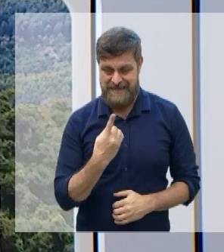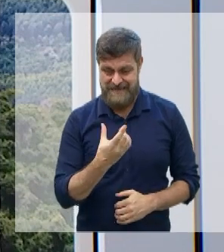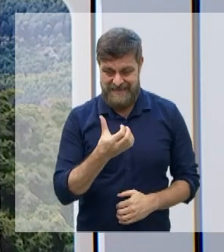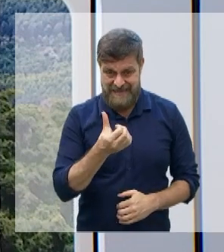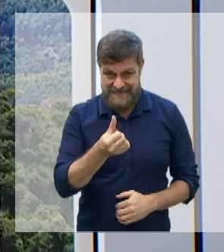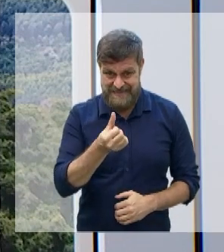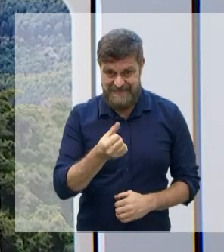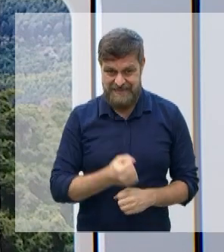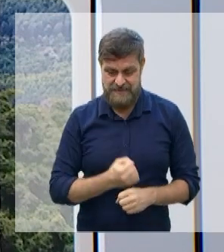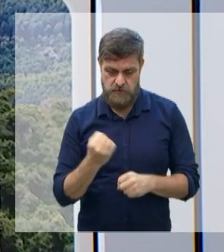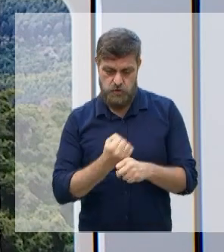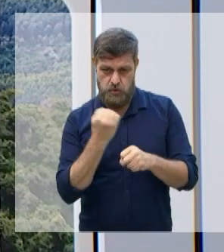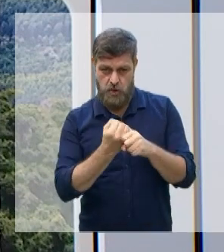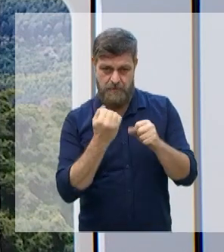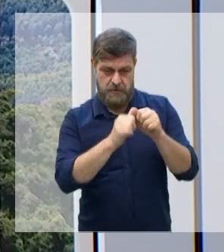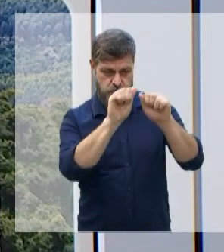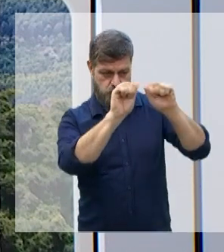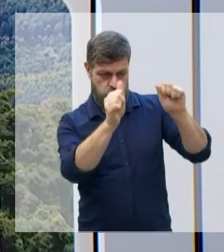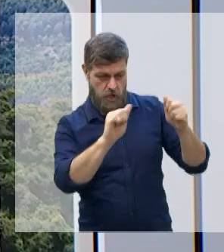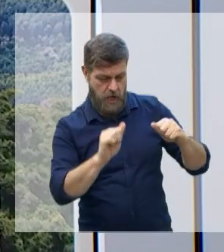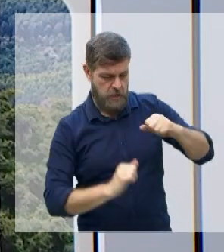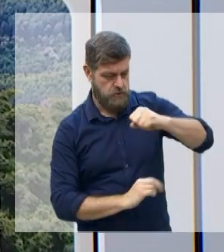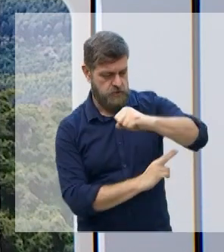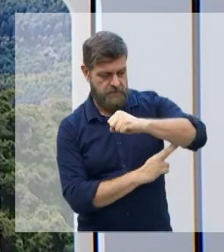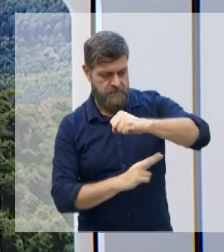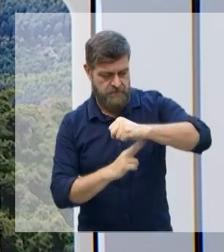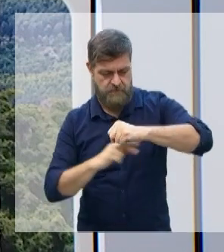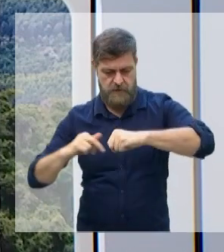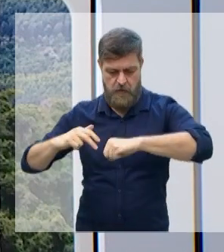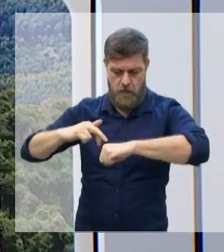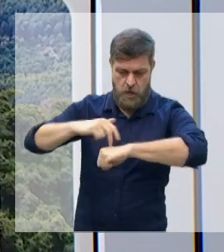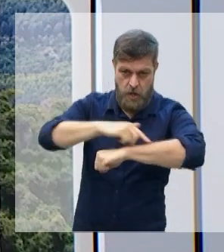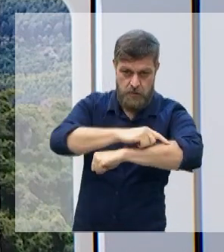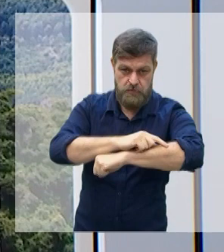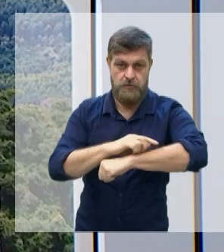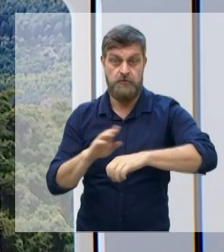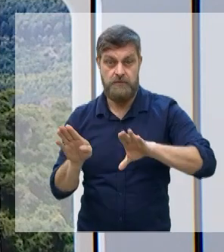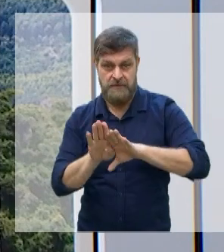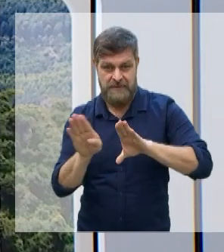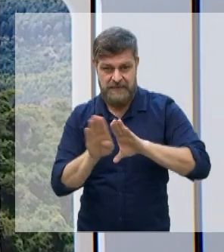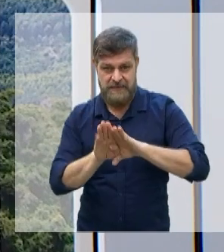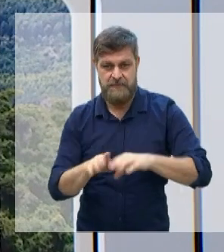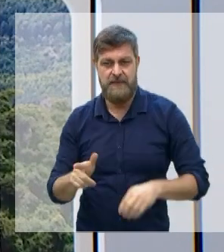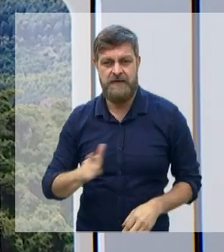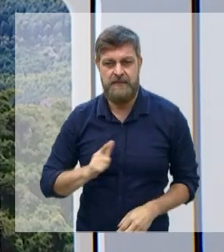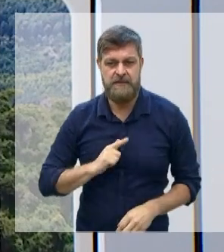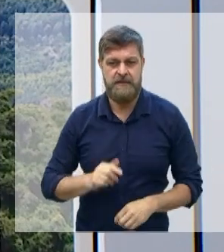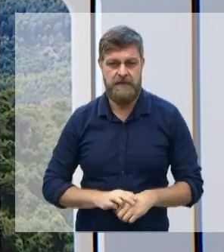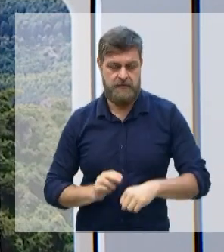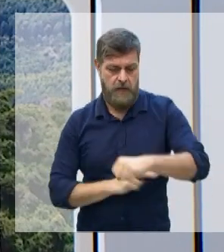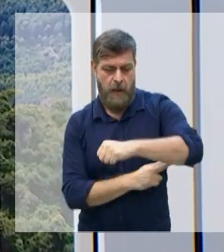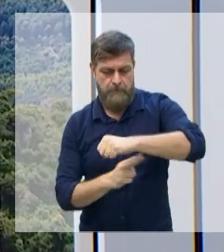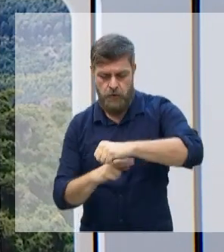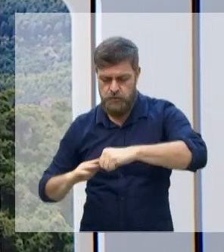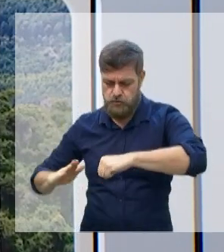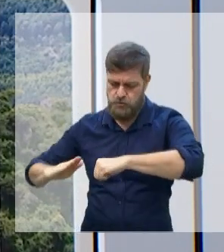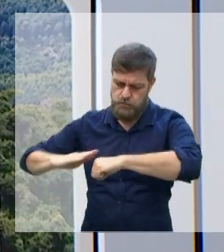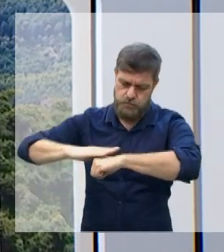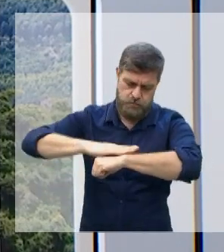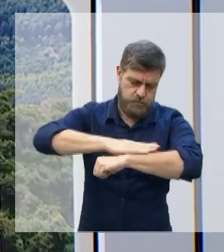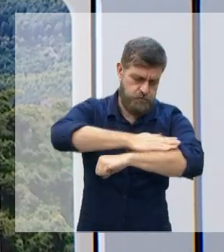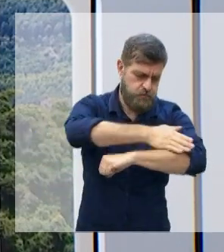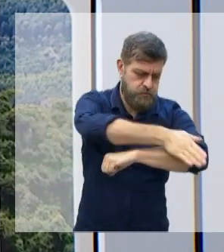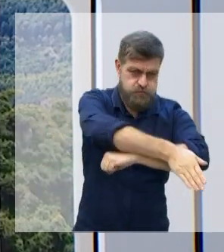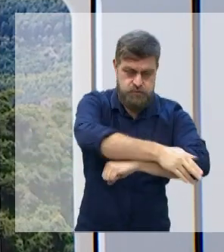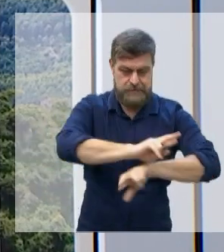de arte obras diante nós denominamos os viadutos e as pontes né são pontes de diversos tamanhos e viadutos